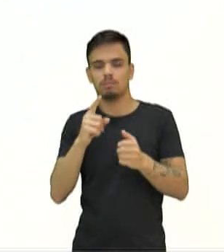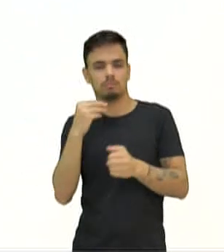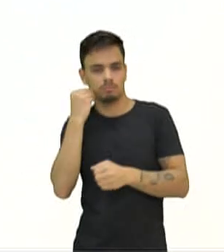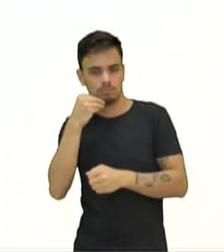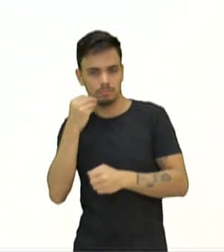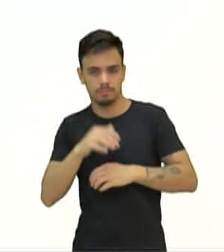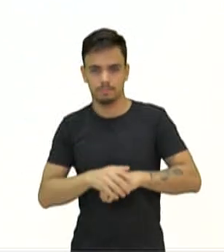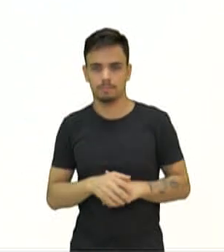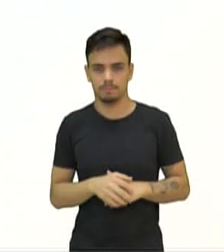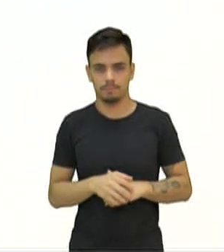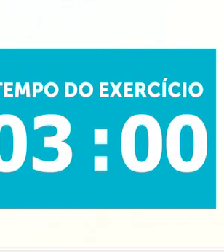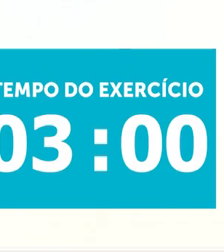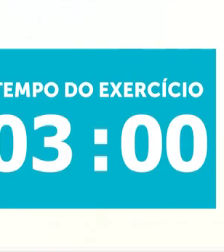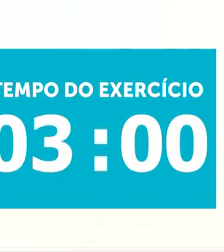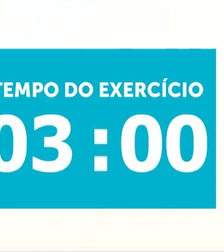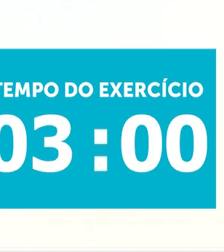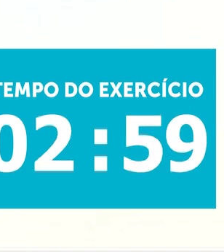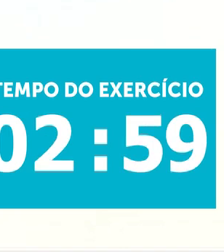tentativa.